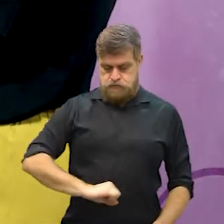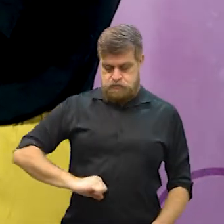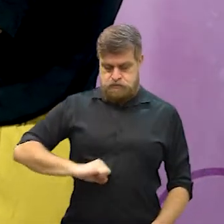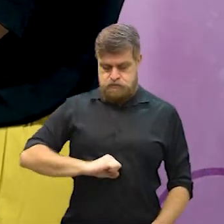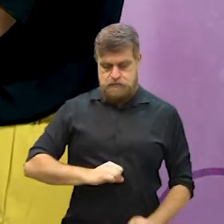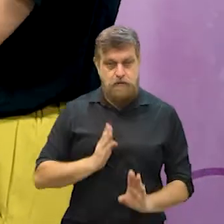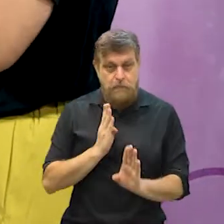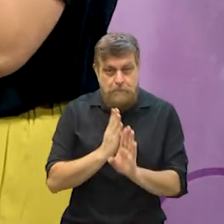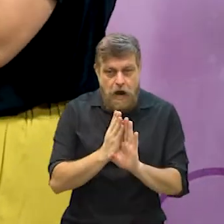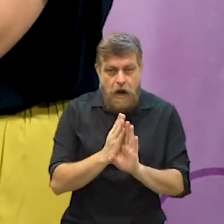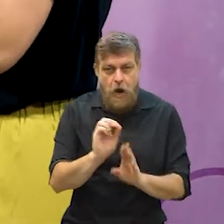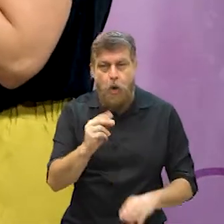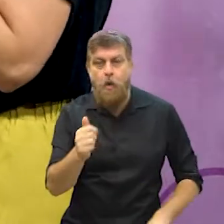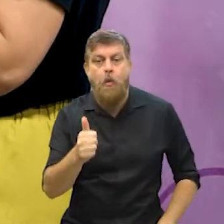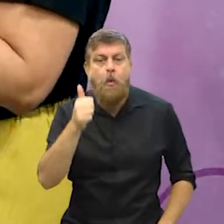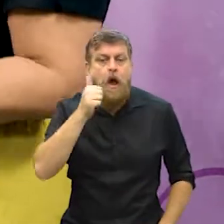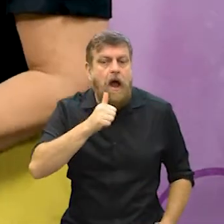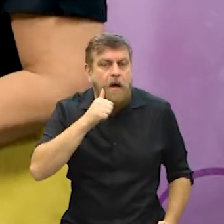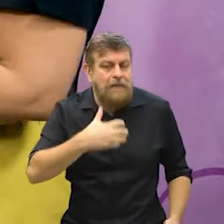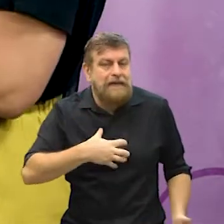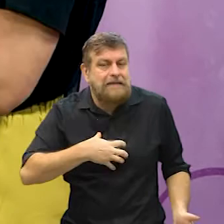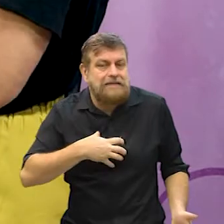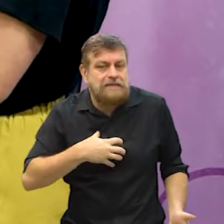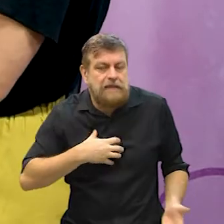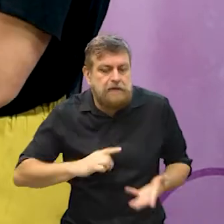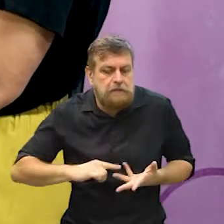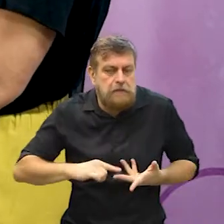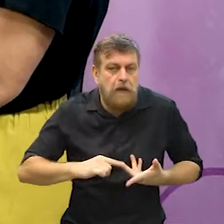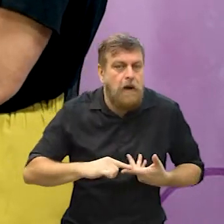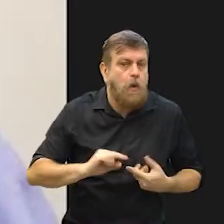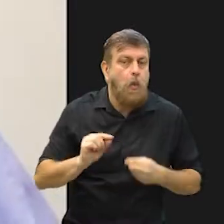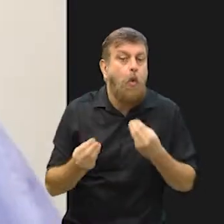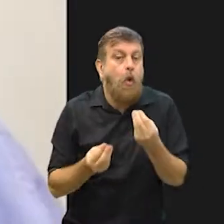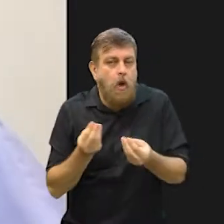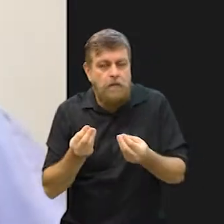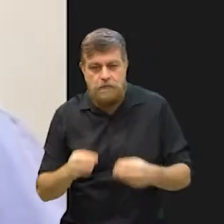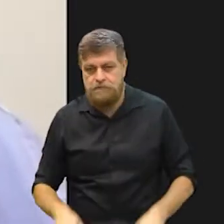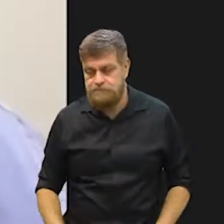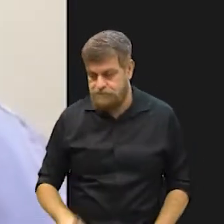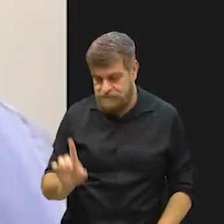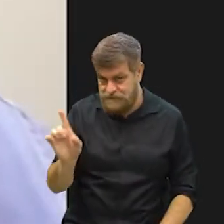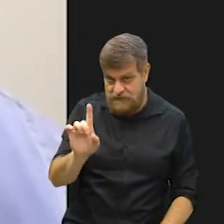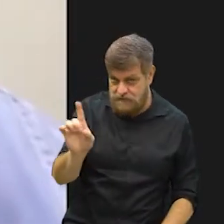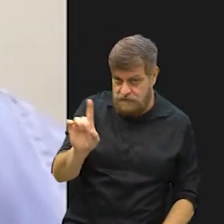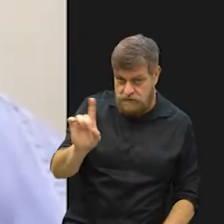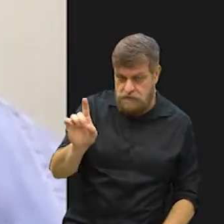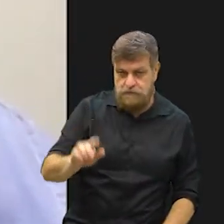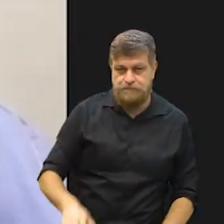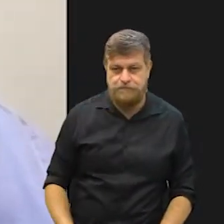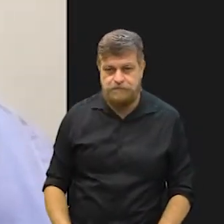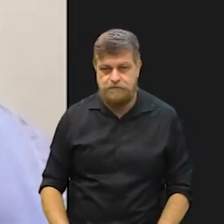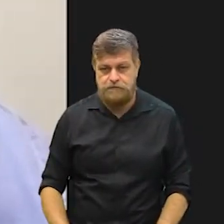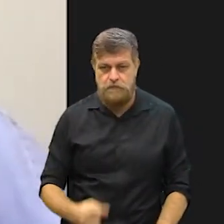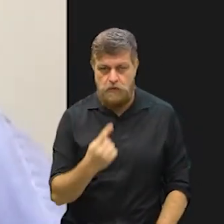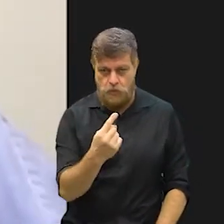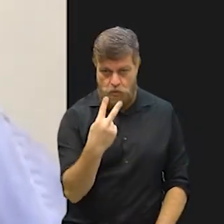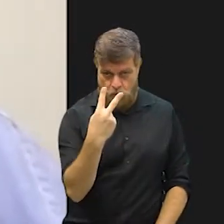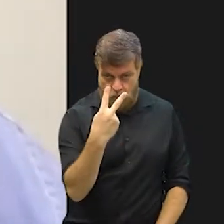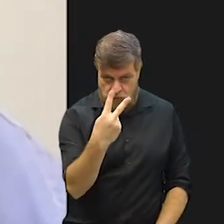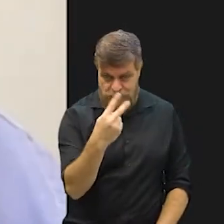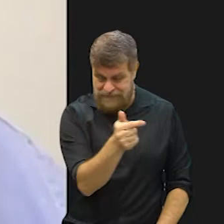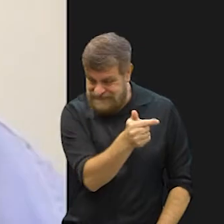diagnóstico, doutor? Ou a mulher na gestação sente alguma coisa, alguma alteração? Não. Com 12 semanas